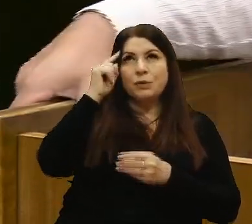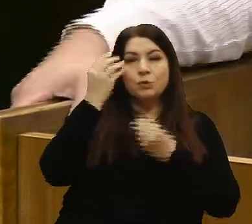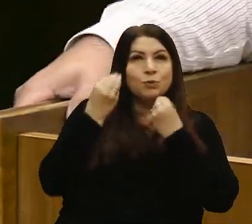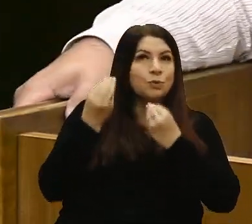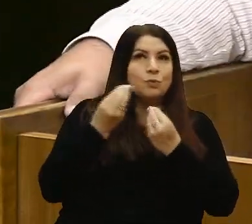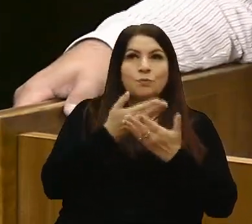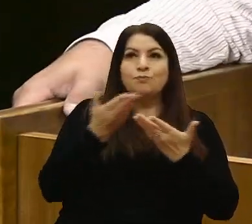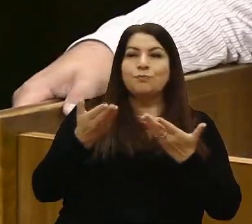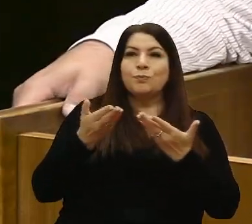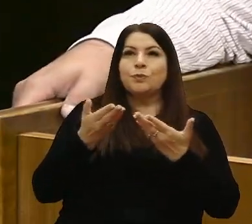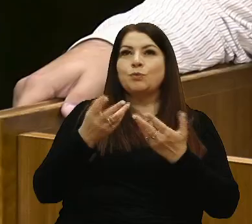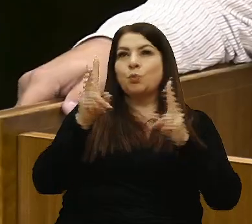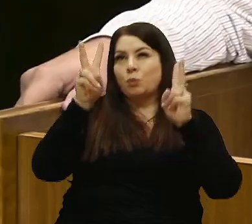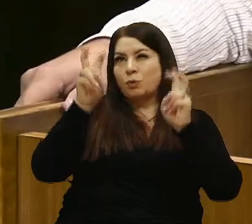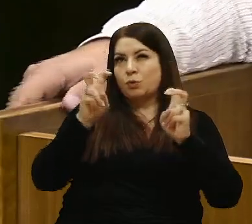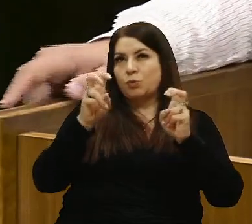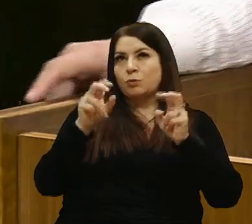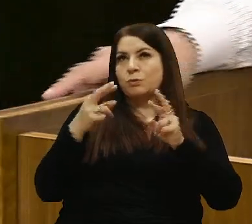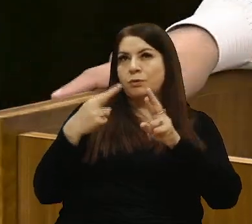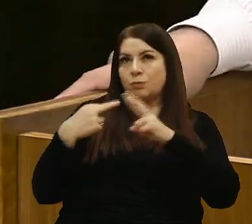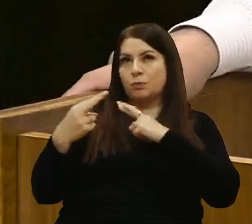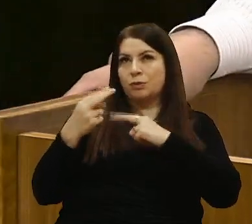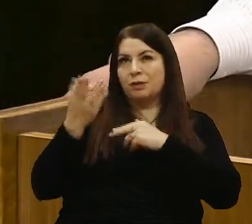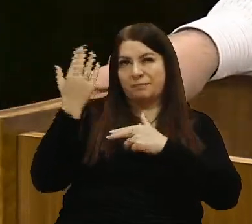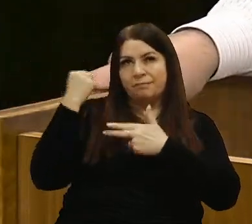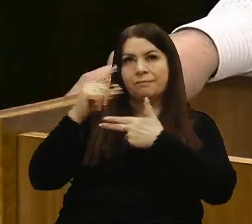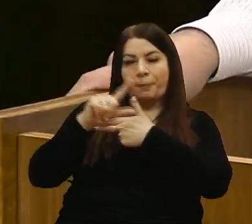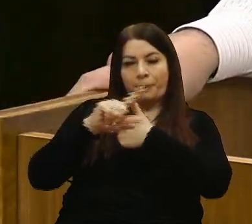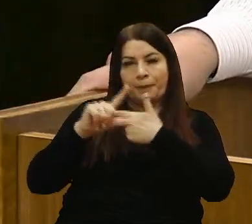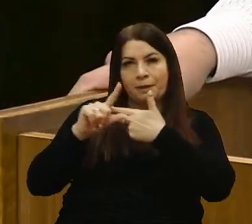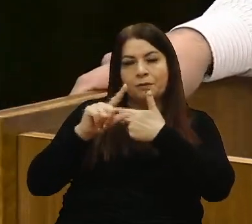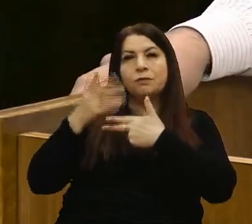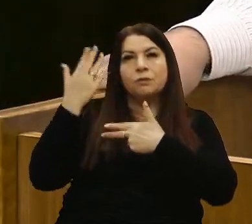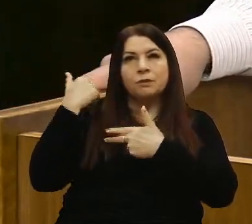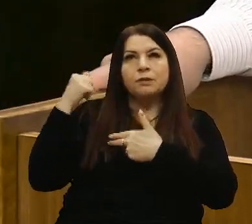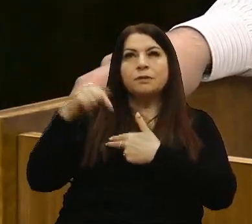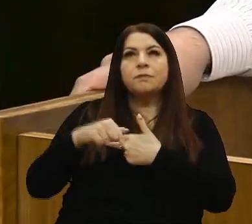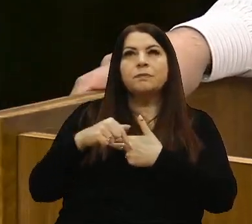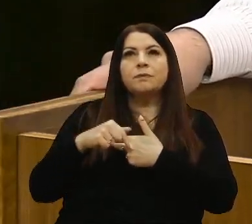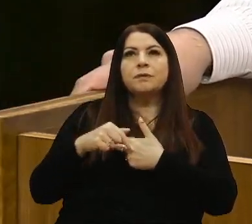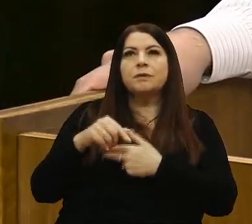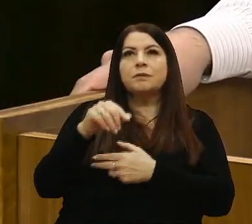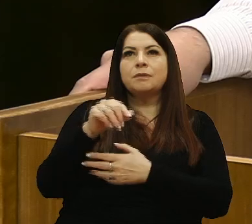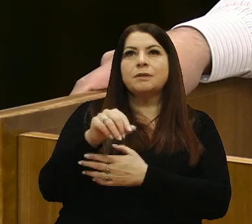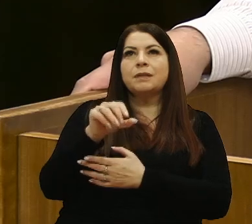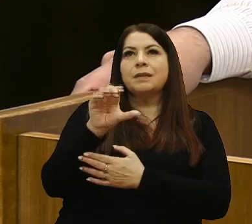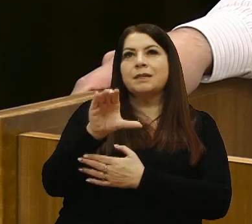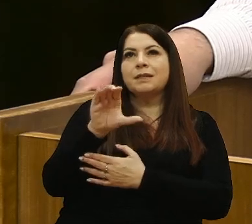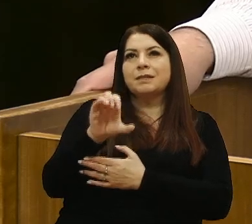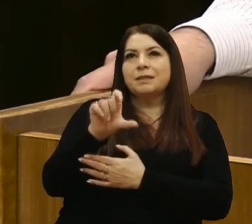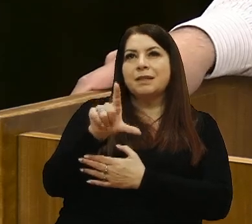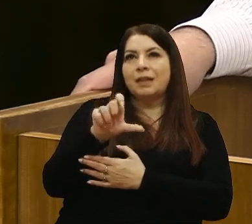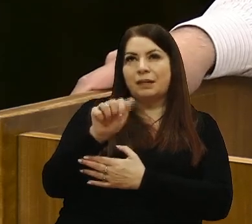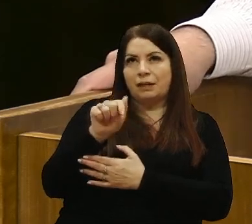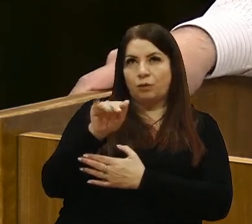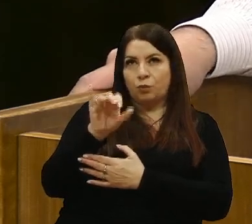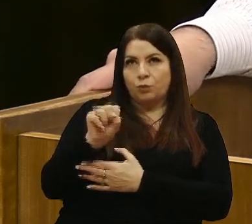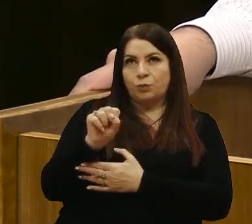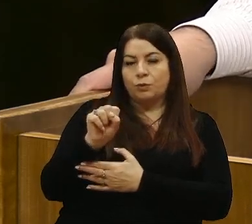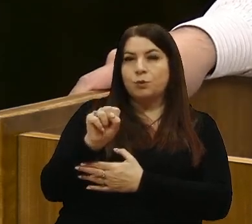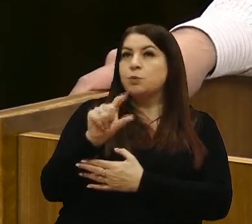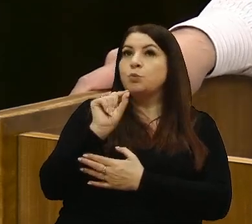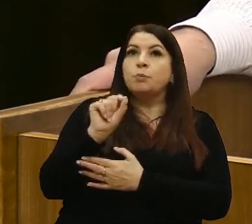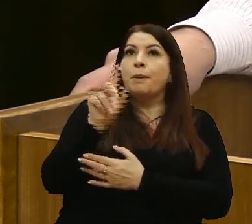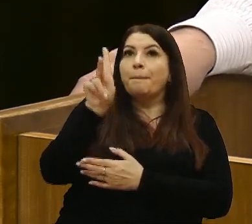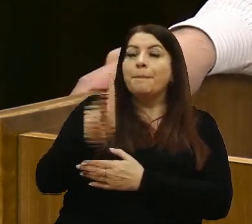colegas vereadores, um assunto que eu me relacionei na legislatura passada, recebi aqui, os celíacos. Qual é a condição